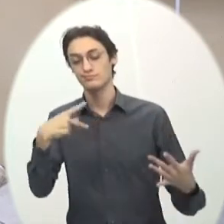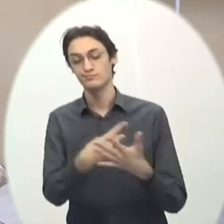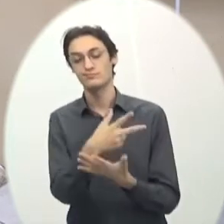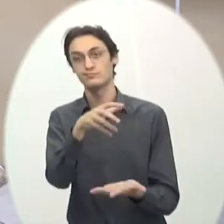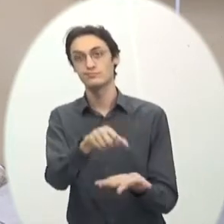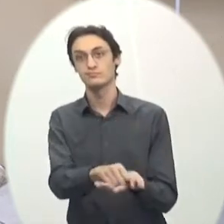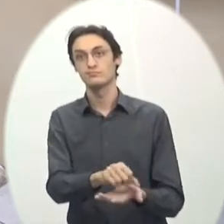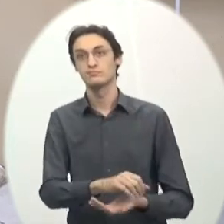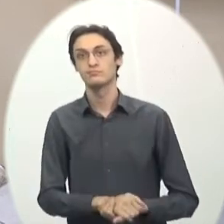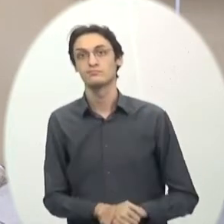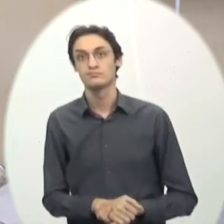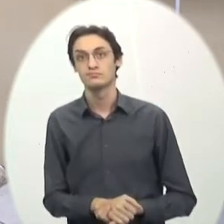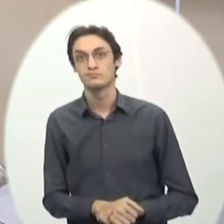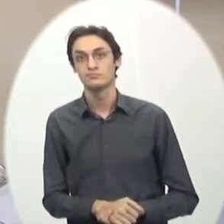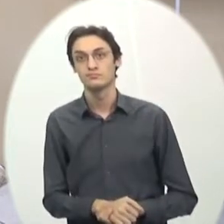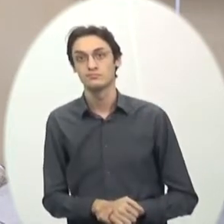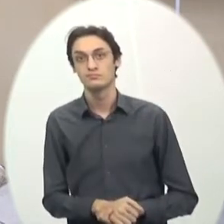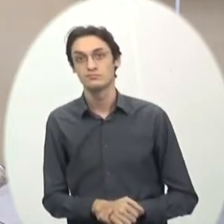contrato.